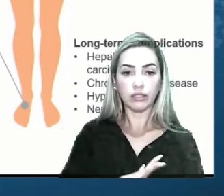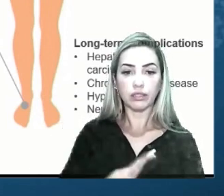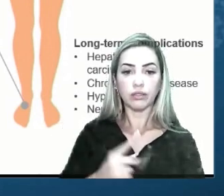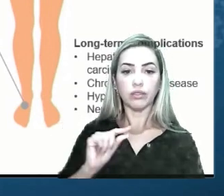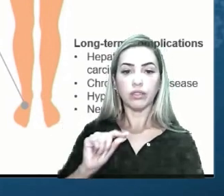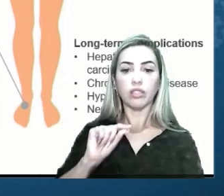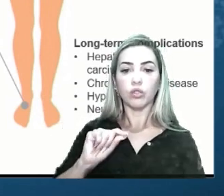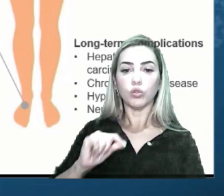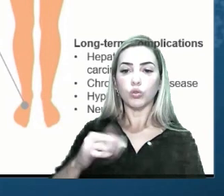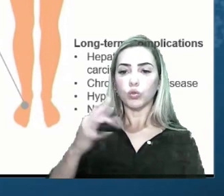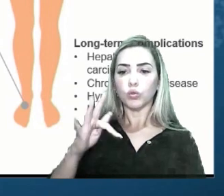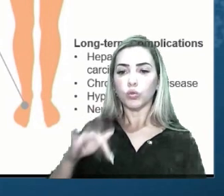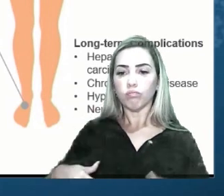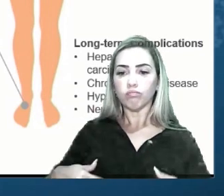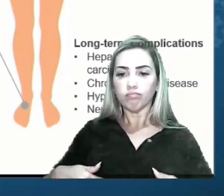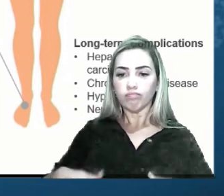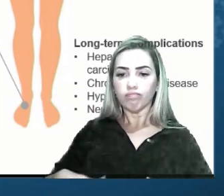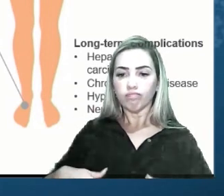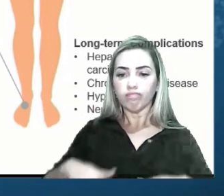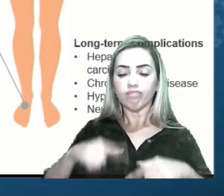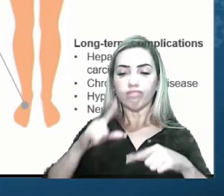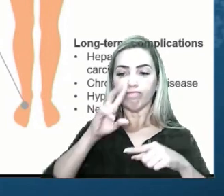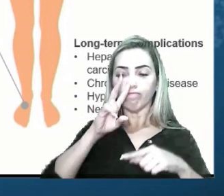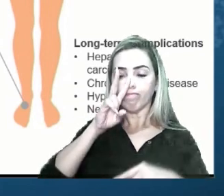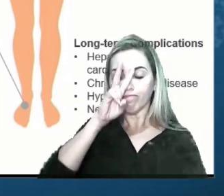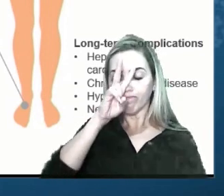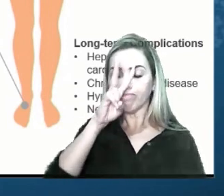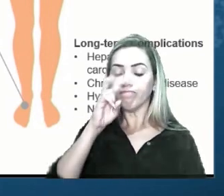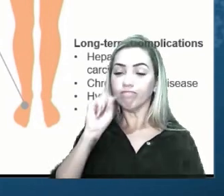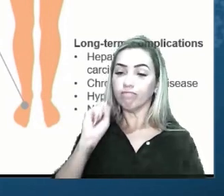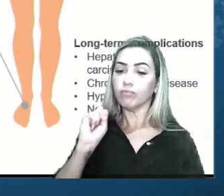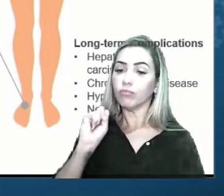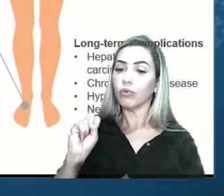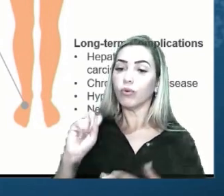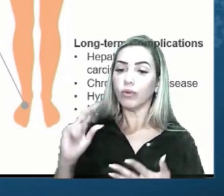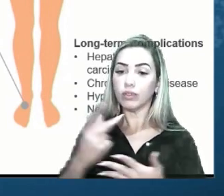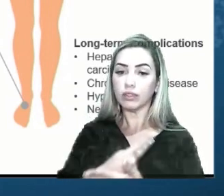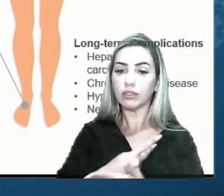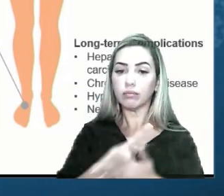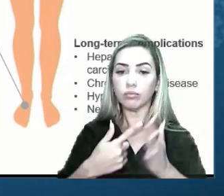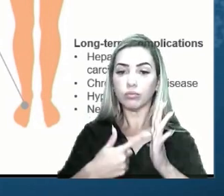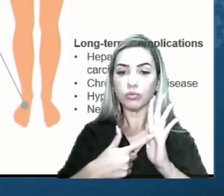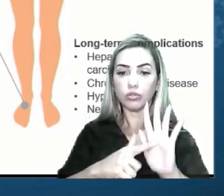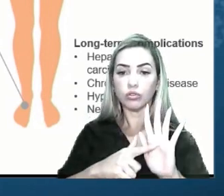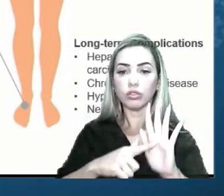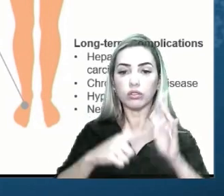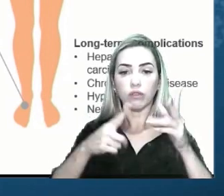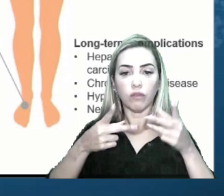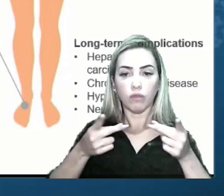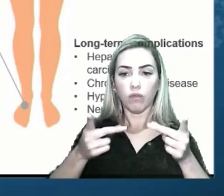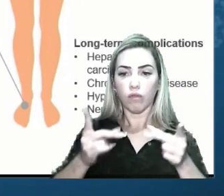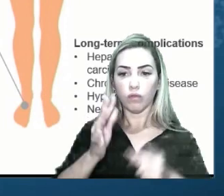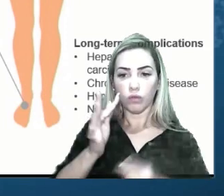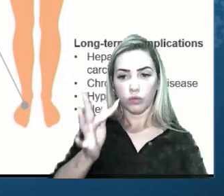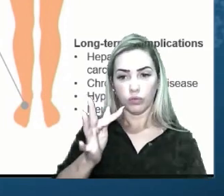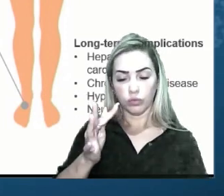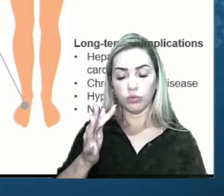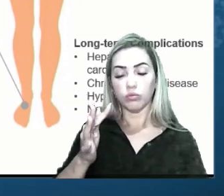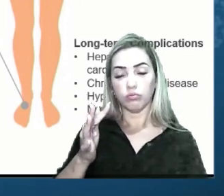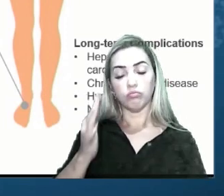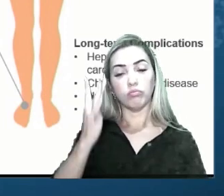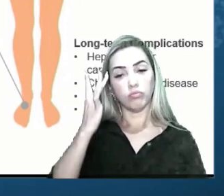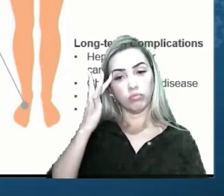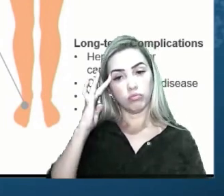dores abdominais agudas que também podem levar a manifestações crônicas. E acho que a gente também